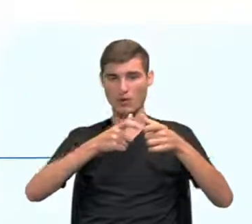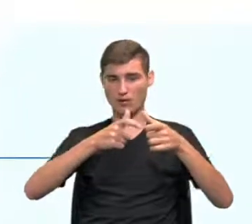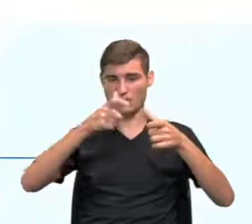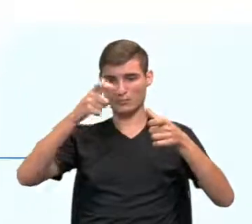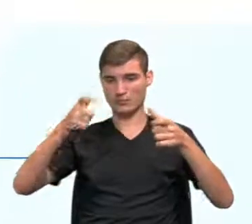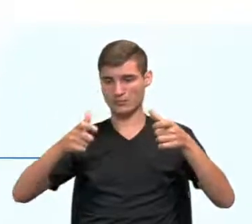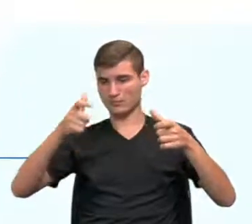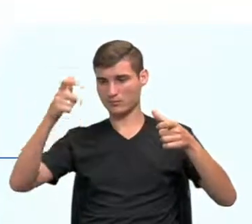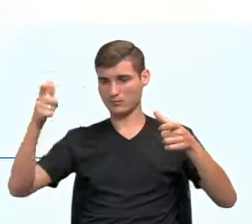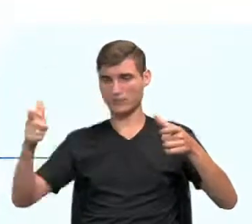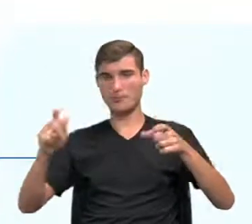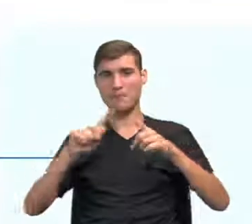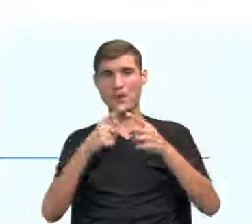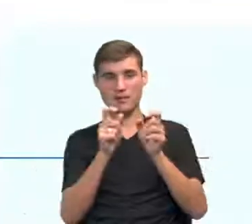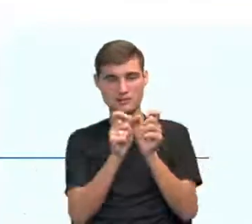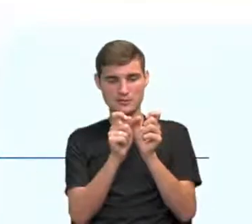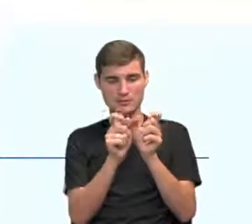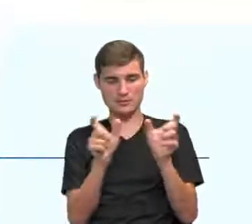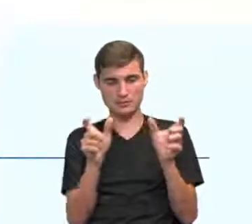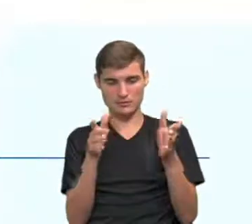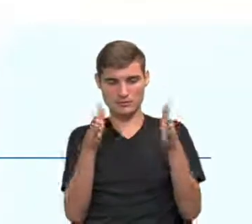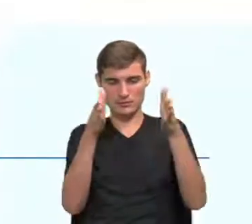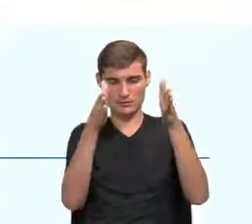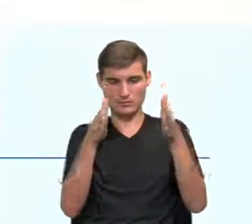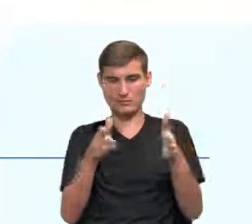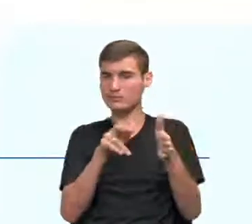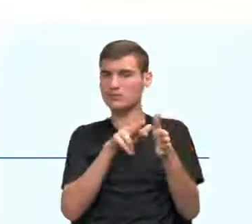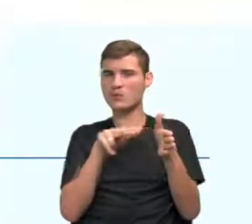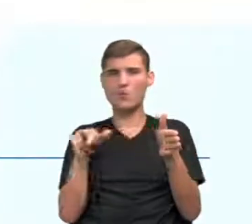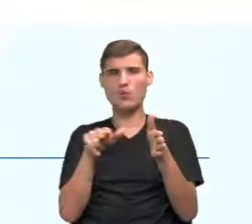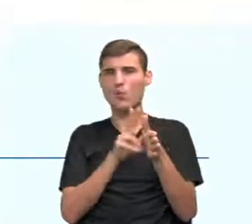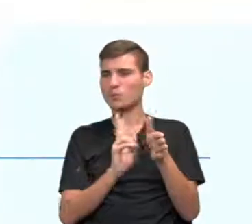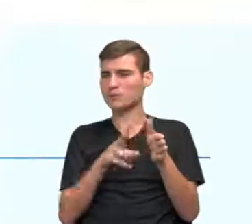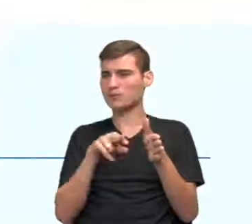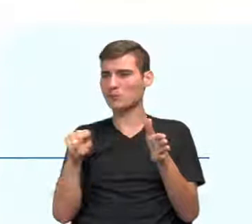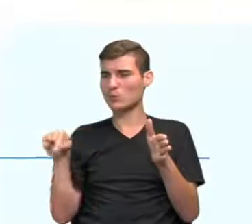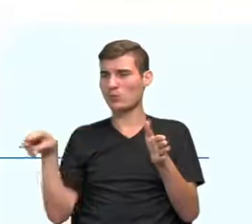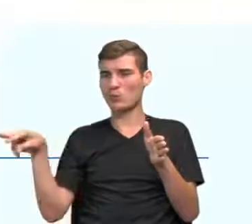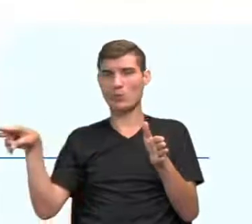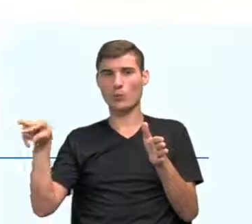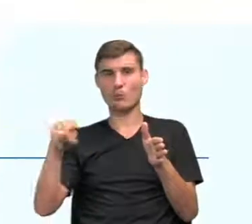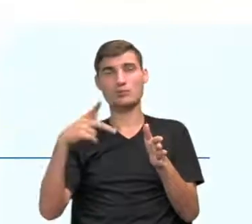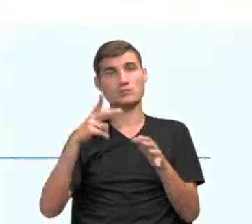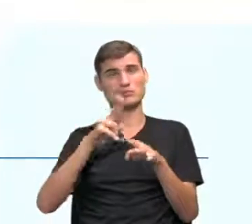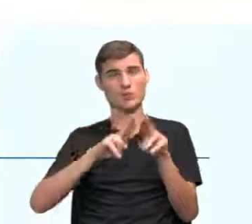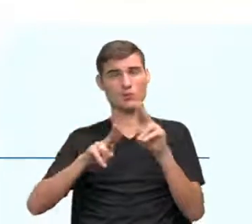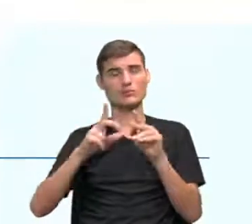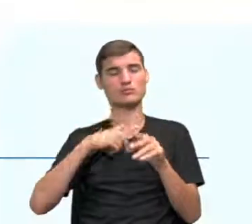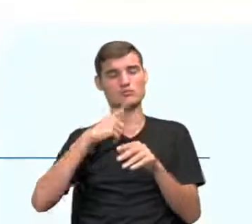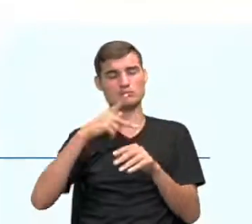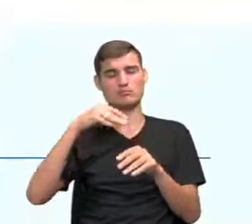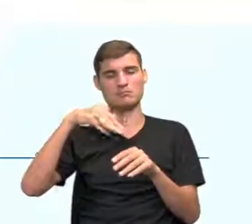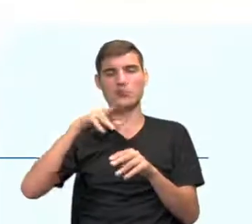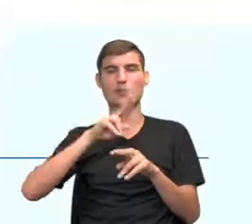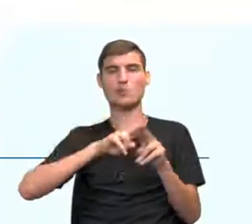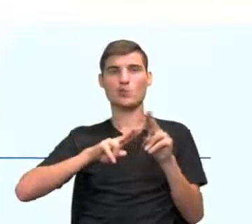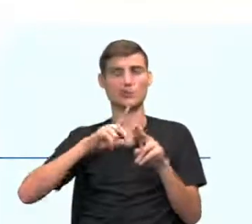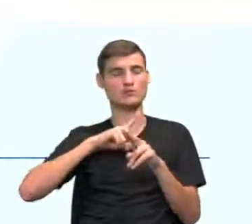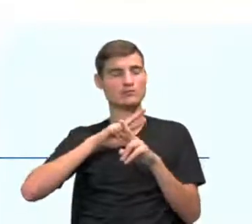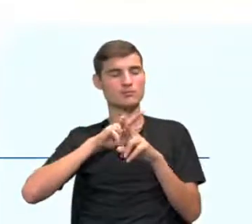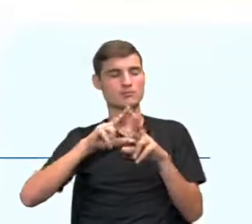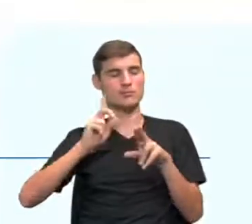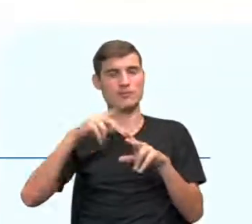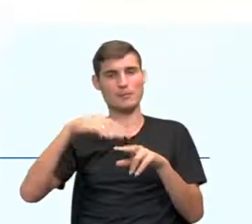pulso. Então, você vê que essa modulação digital, ela é muito utilizada em vários casos também. Aqui a gente falando